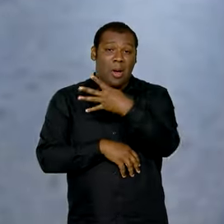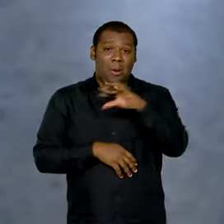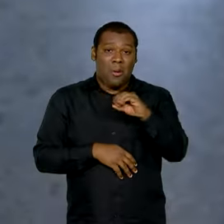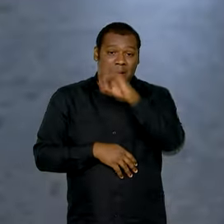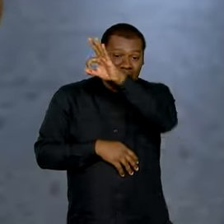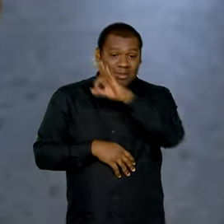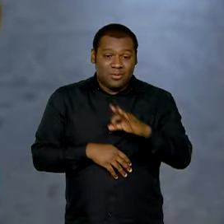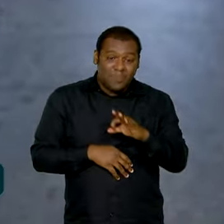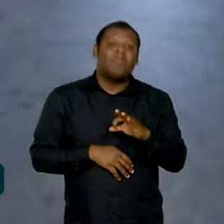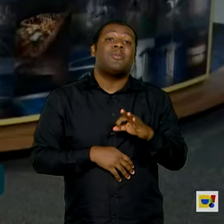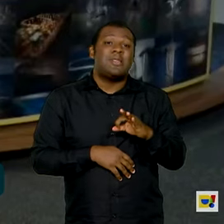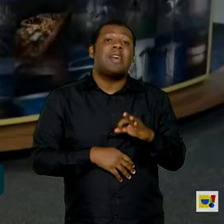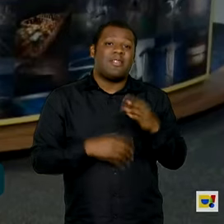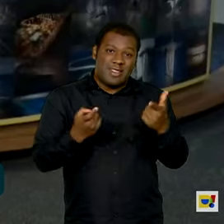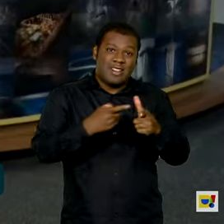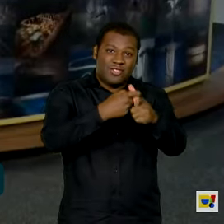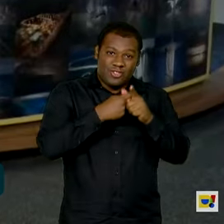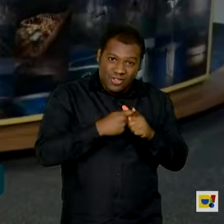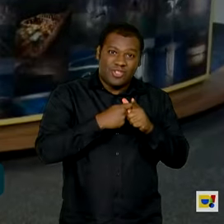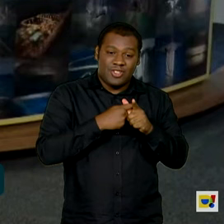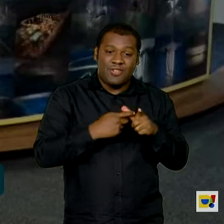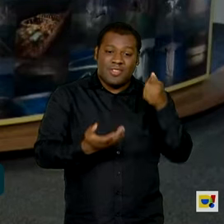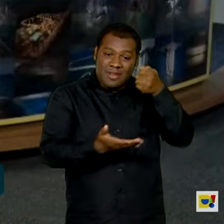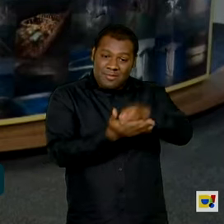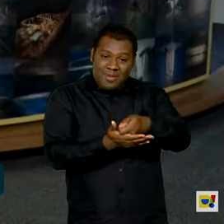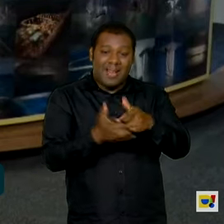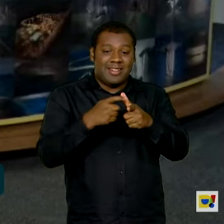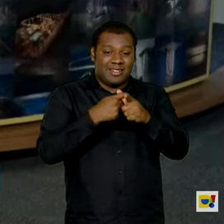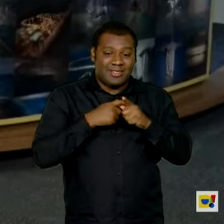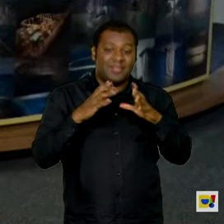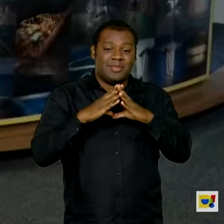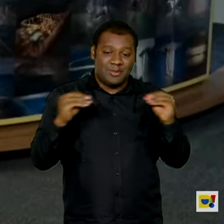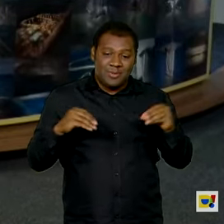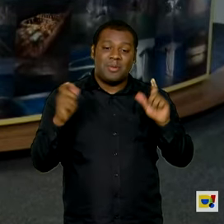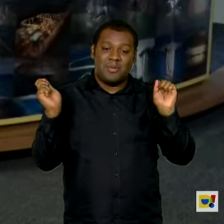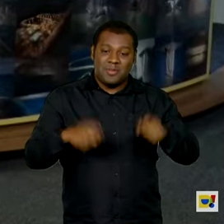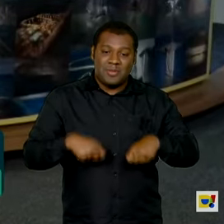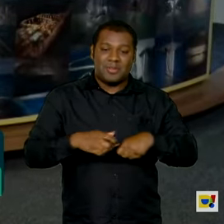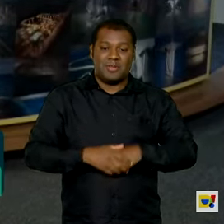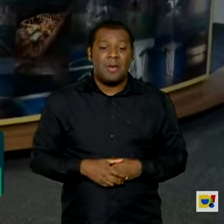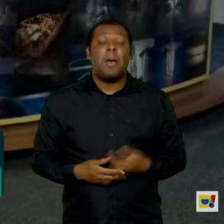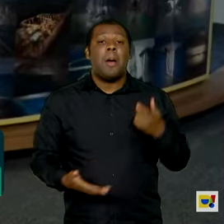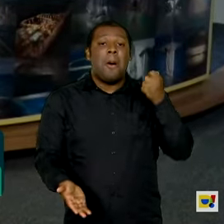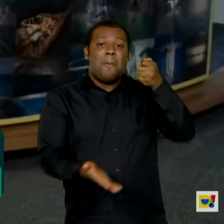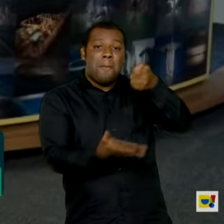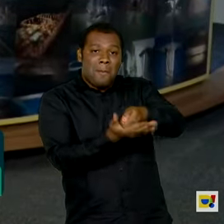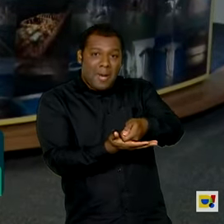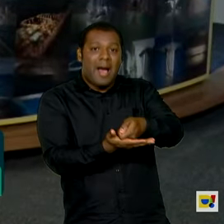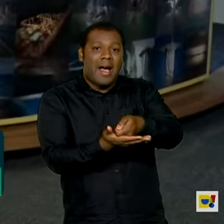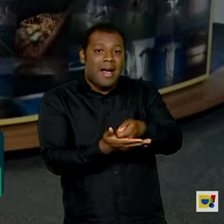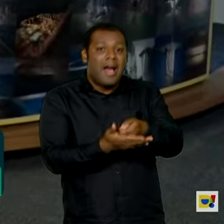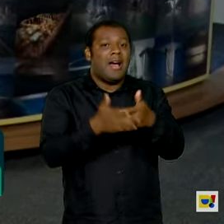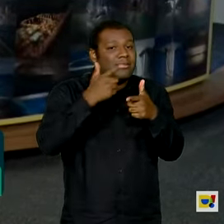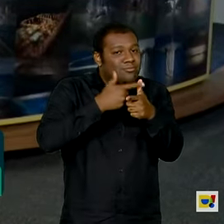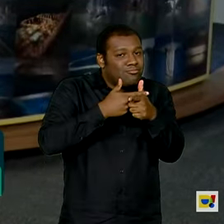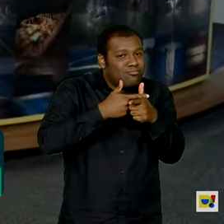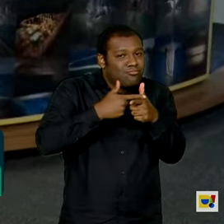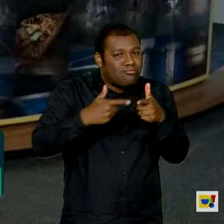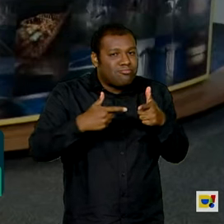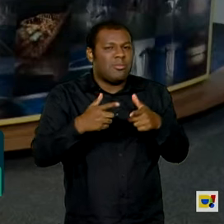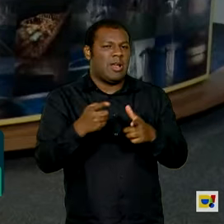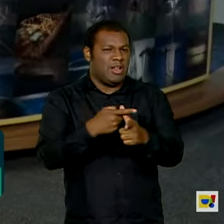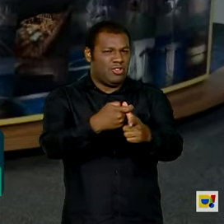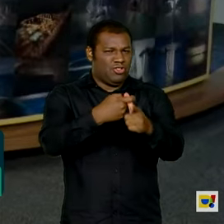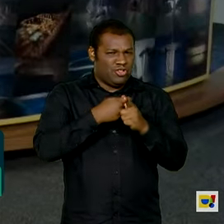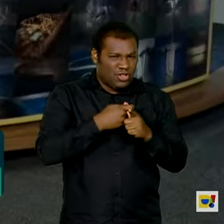das renegociações que a gente tem essas condições que você pode fazer um pagamento parcelado juntar várias dívidas num